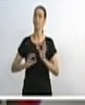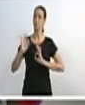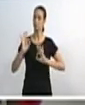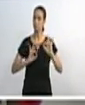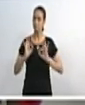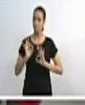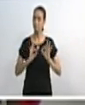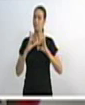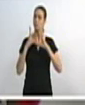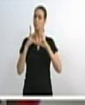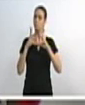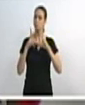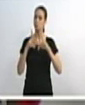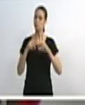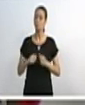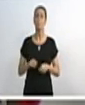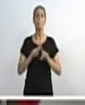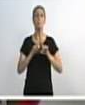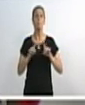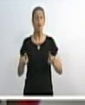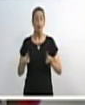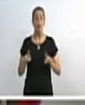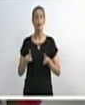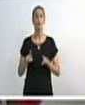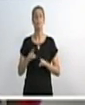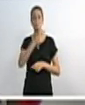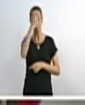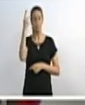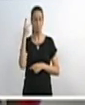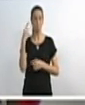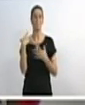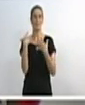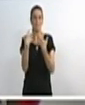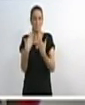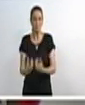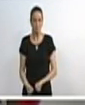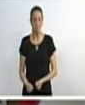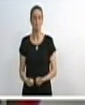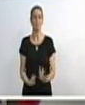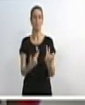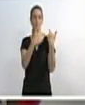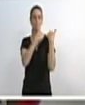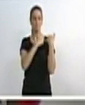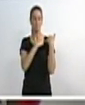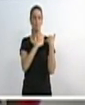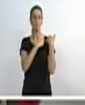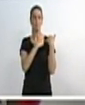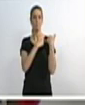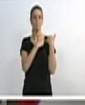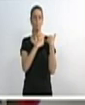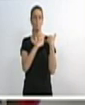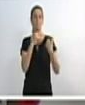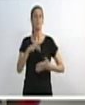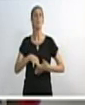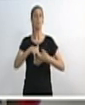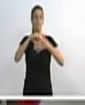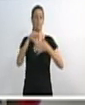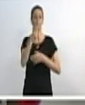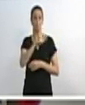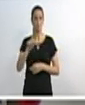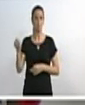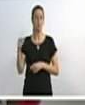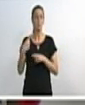legalizados. Só que os moradores que assumem a responsabilidade de estar à frente da associação de moradores, porque ninguém quer